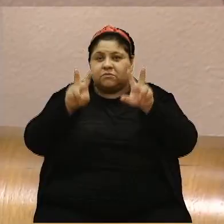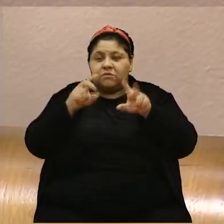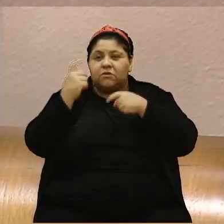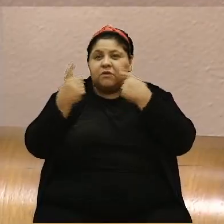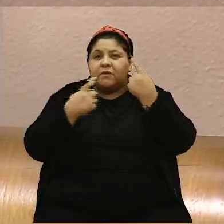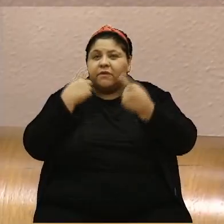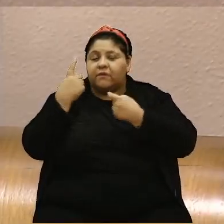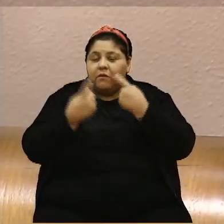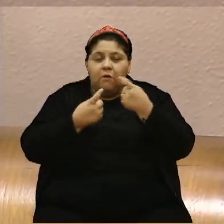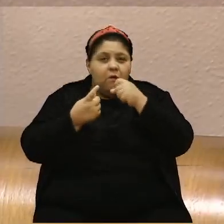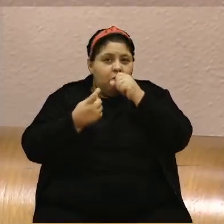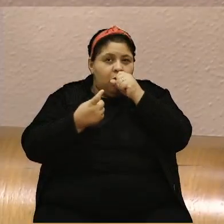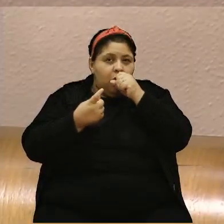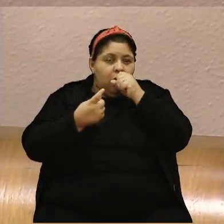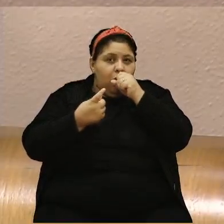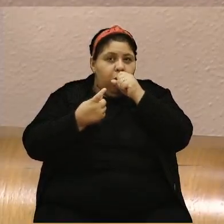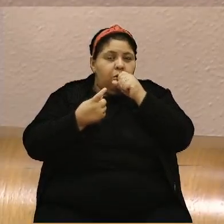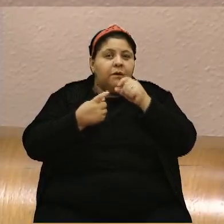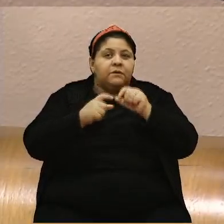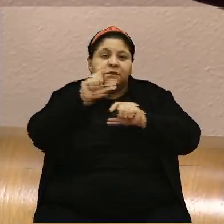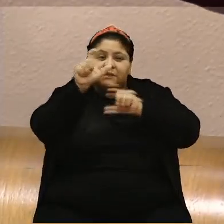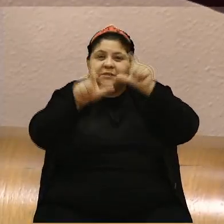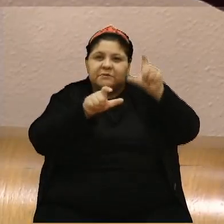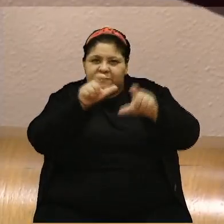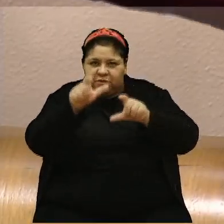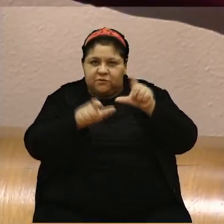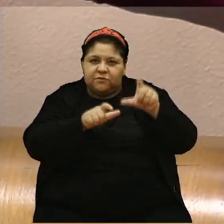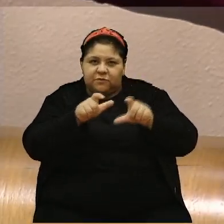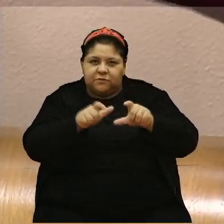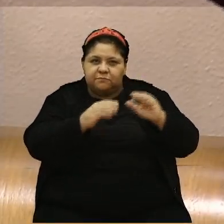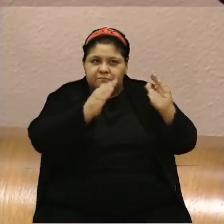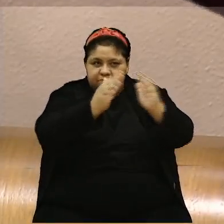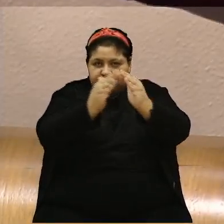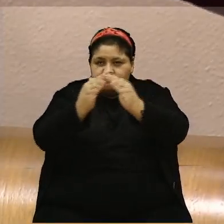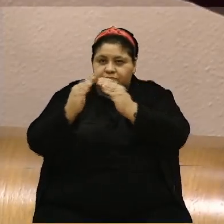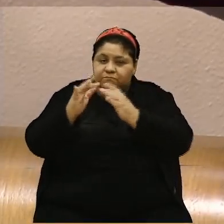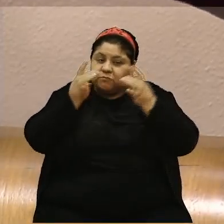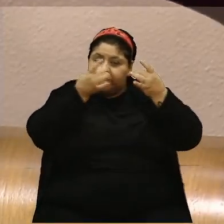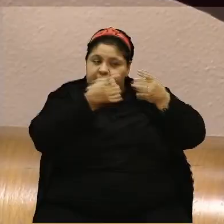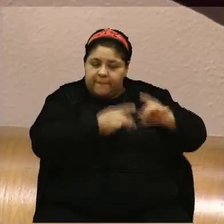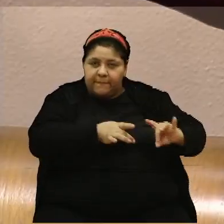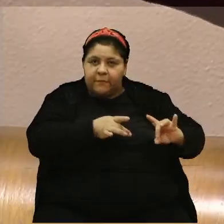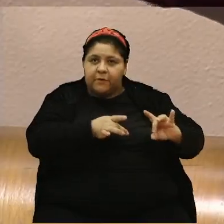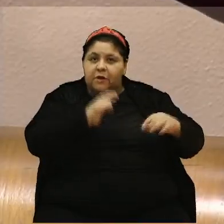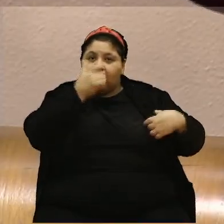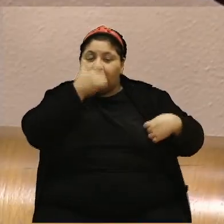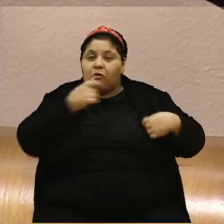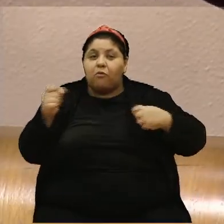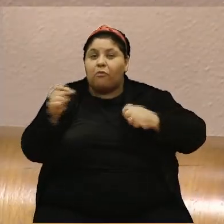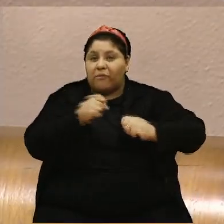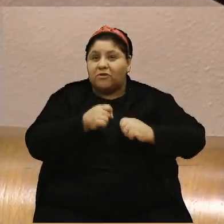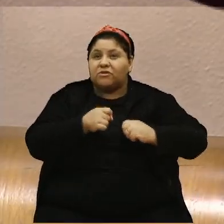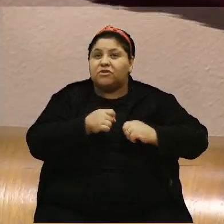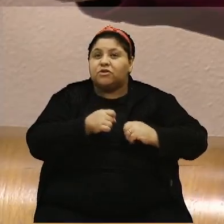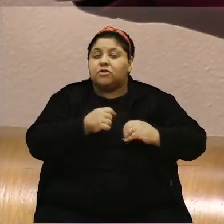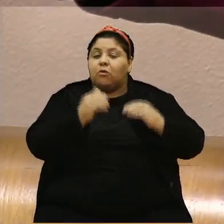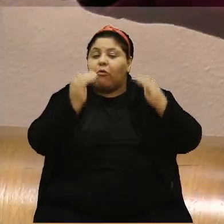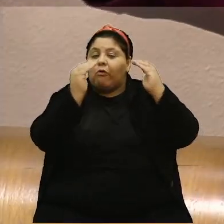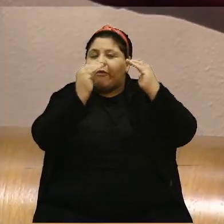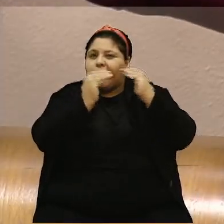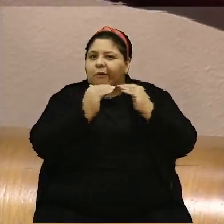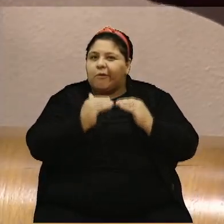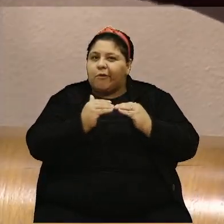preocupam com os pequenos, enfim, as pessoas que são atingidas, os moradores que são atingidos de alguma forma. Eu acho que nós poderíamos encontrar um meio termo